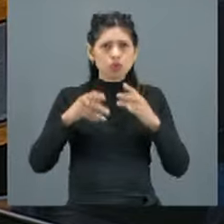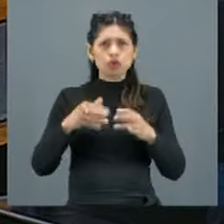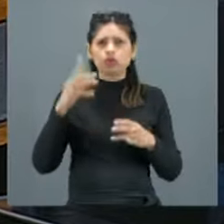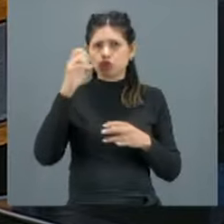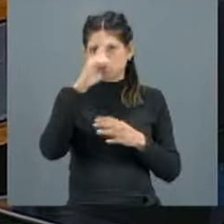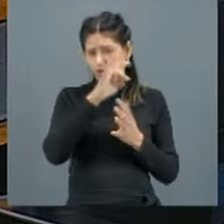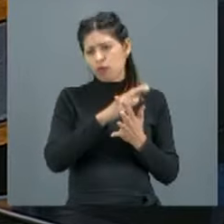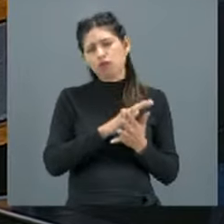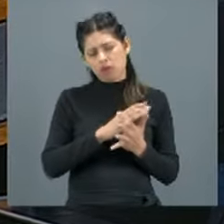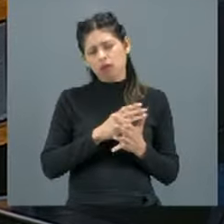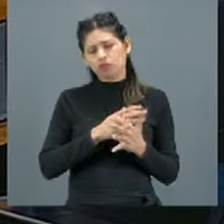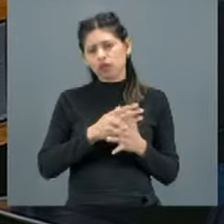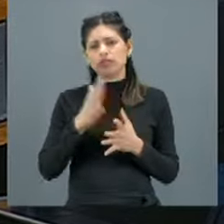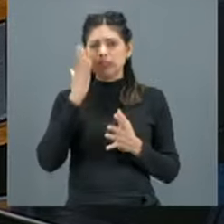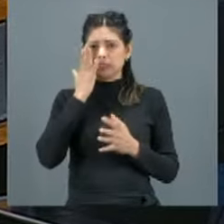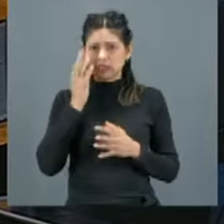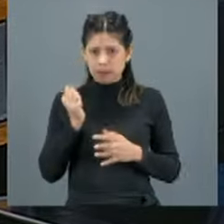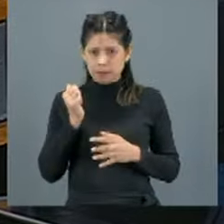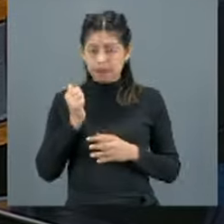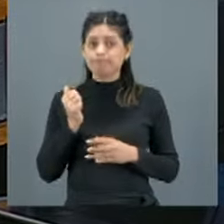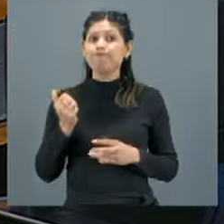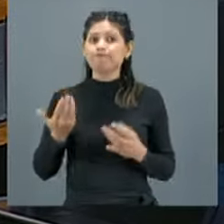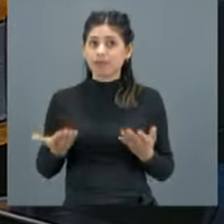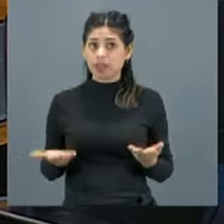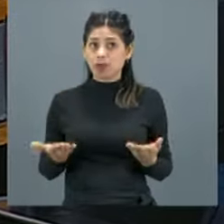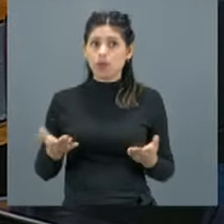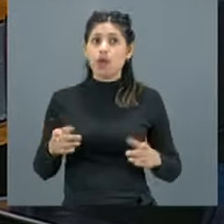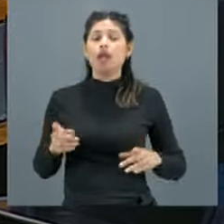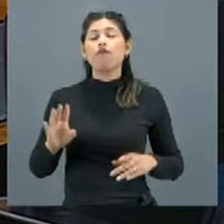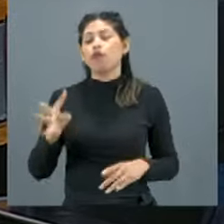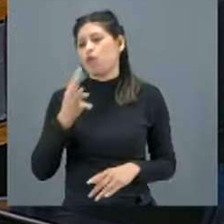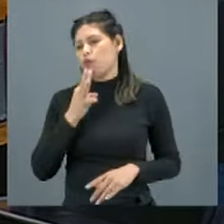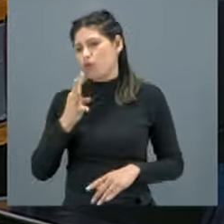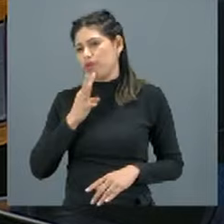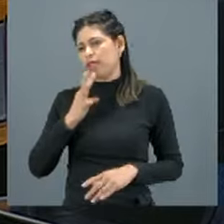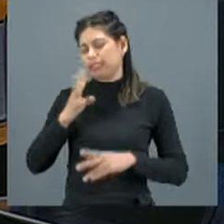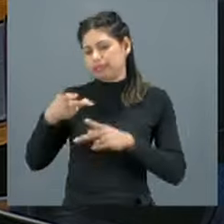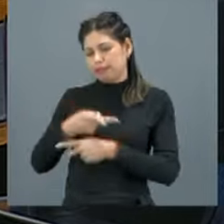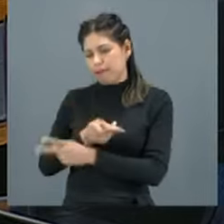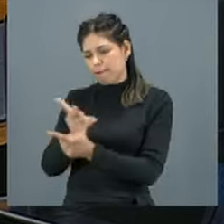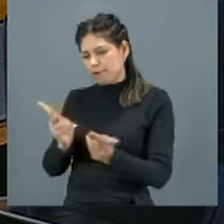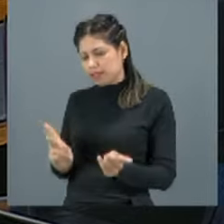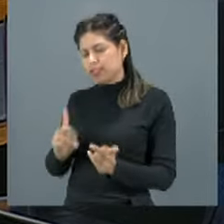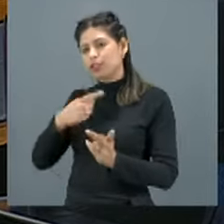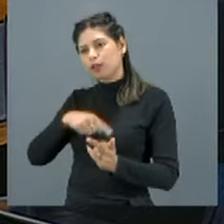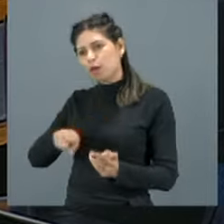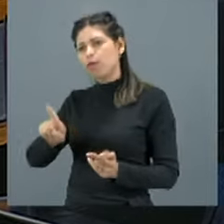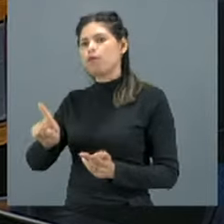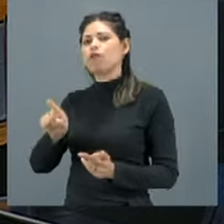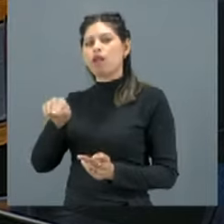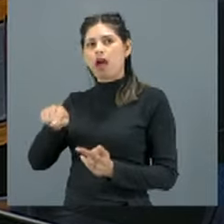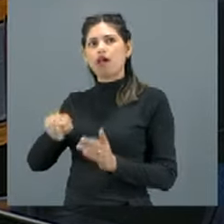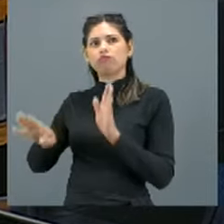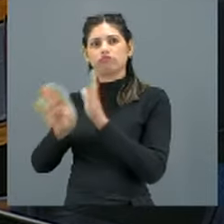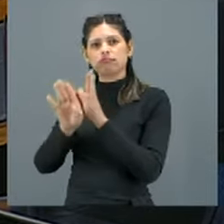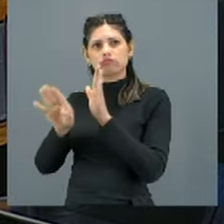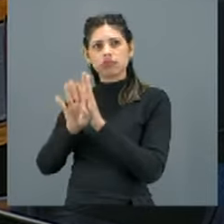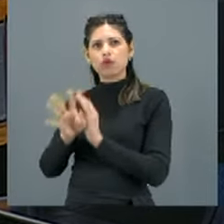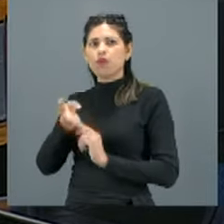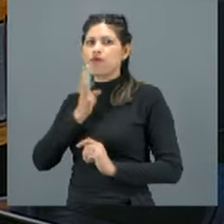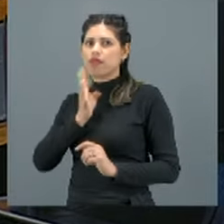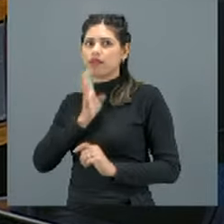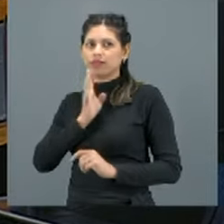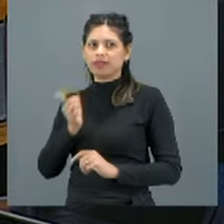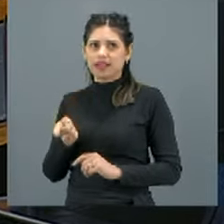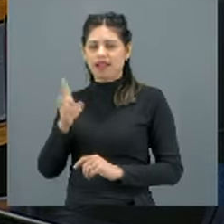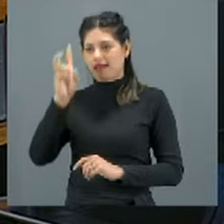Bagatoli chegando aqui também agora, nós vamos conhecer em loco nessa visita que nós vamos fazer na quinta-feira. Já que